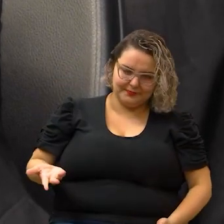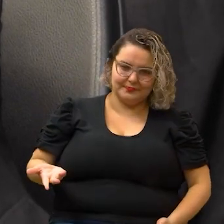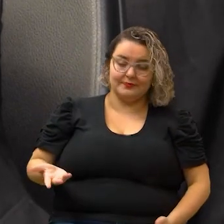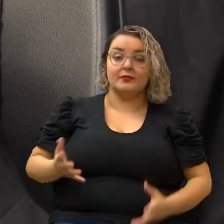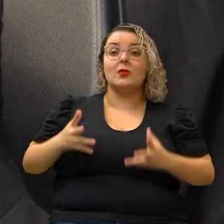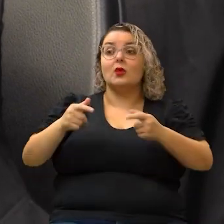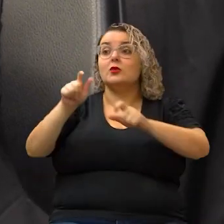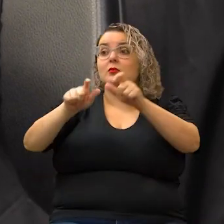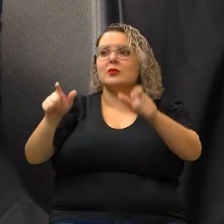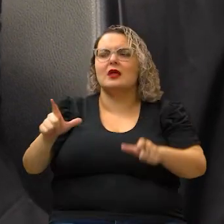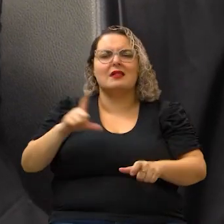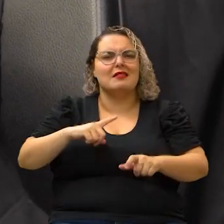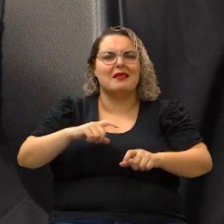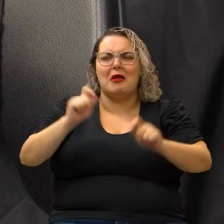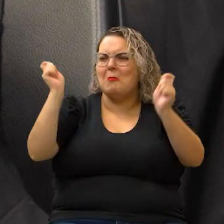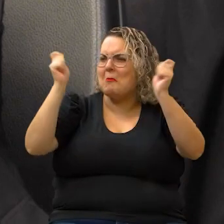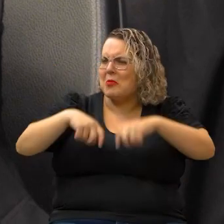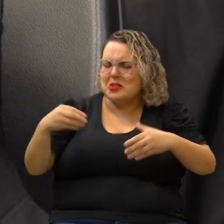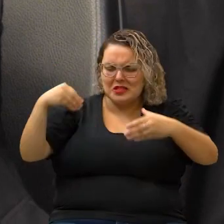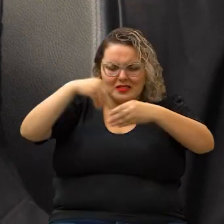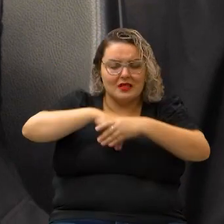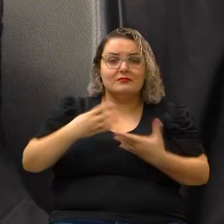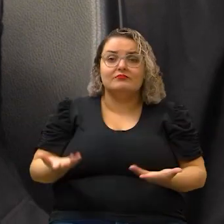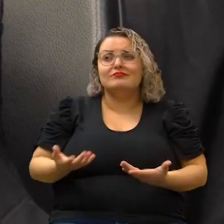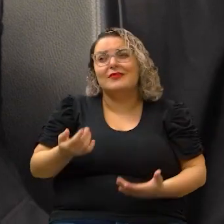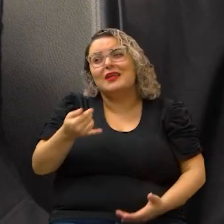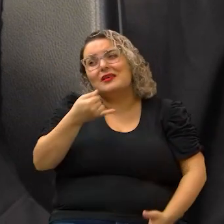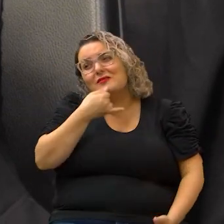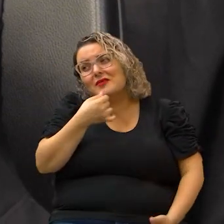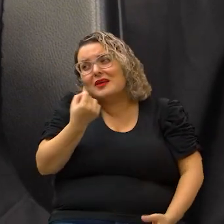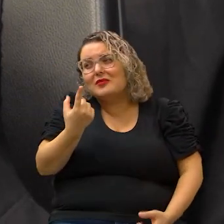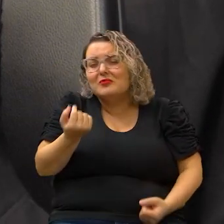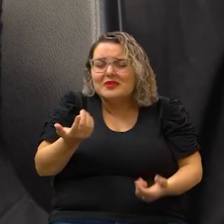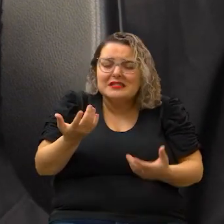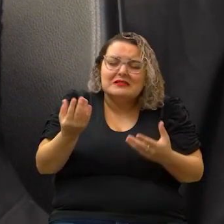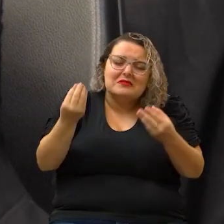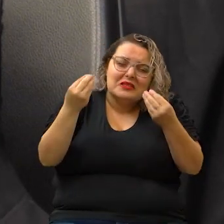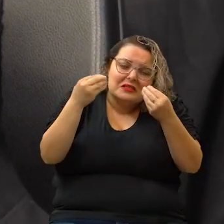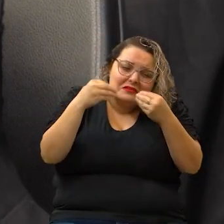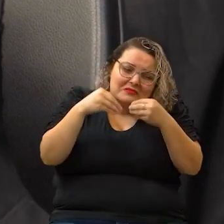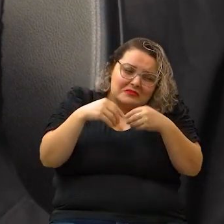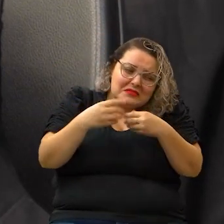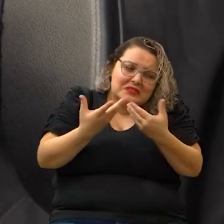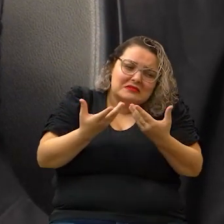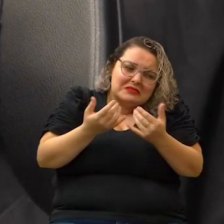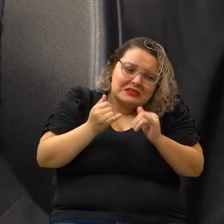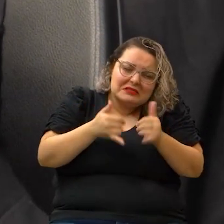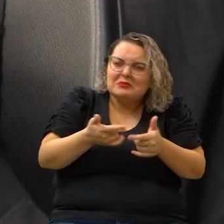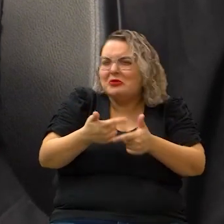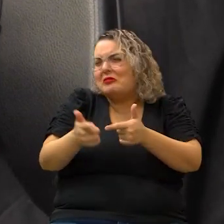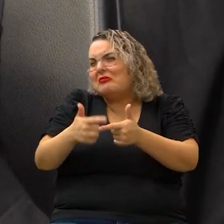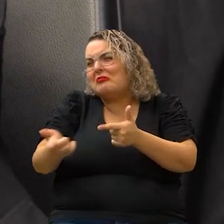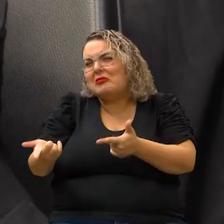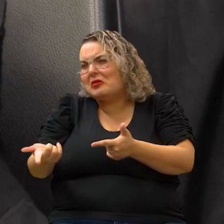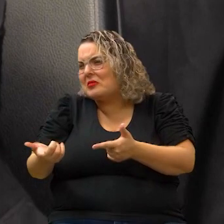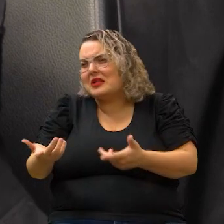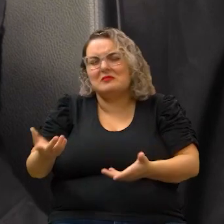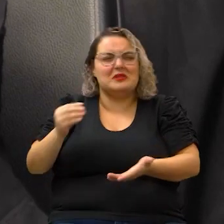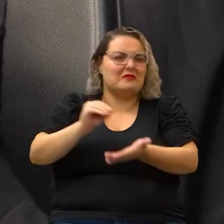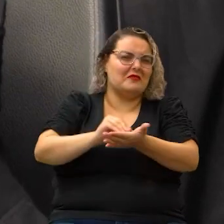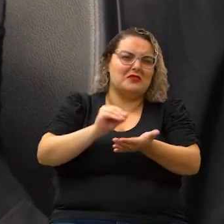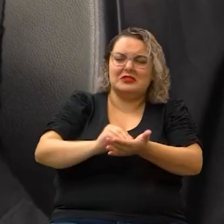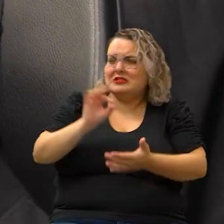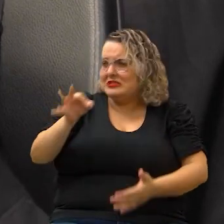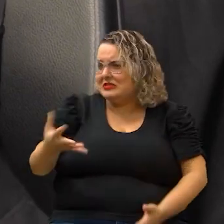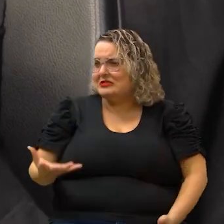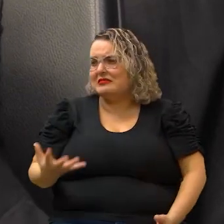Então, todas as pessoas têm um potencial enorme dentro delas. Infelizmente, algumas se ofuscam por uma série de problemas da vida, né? As